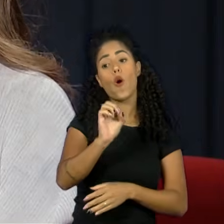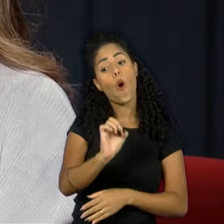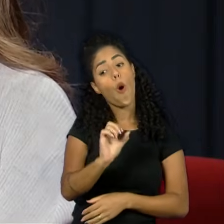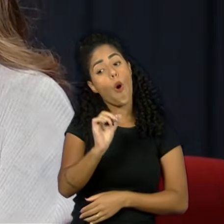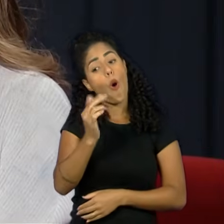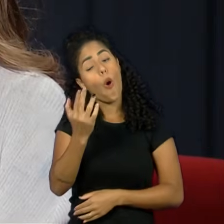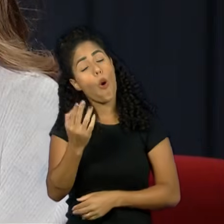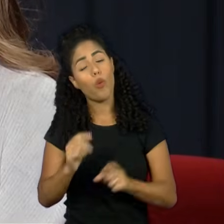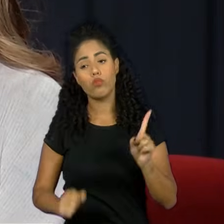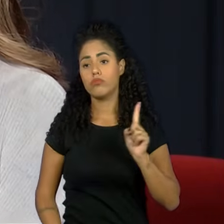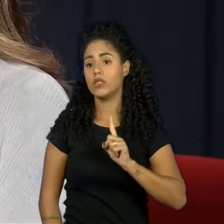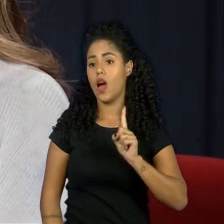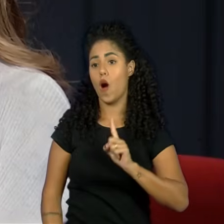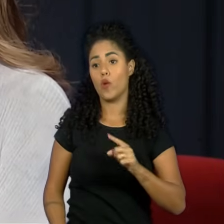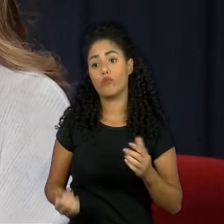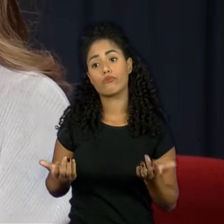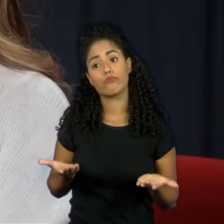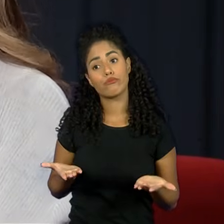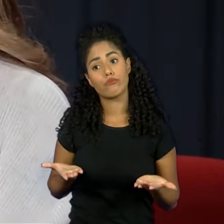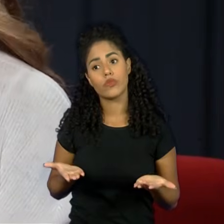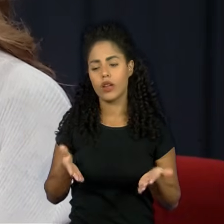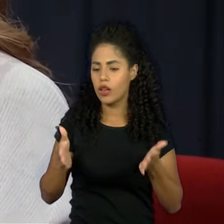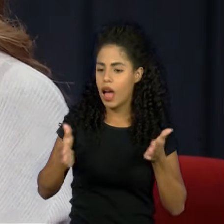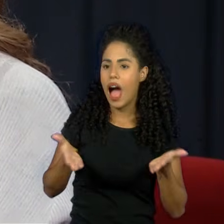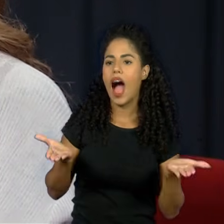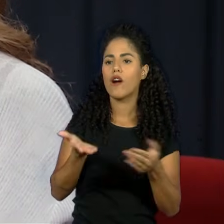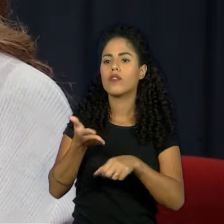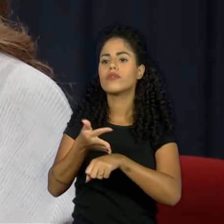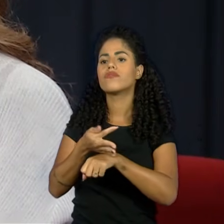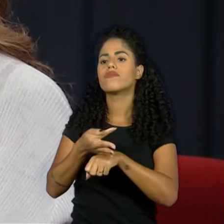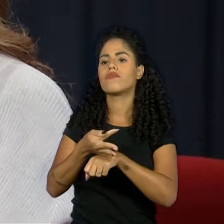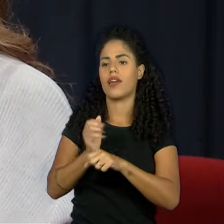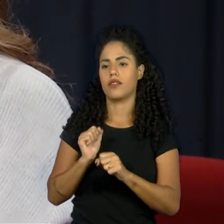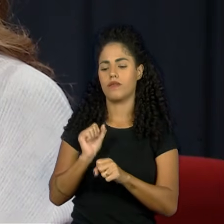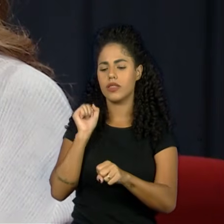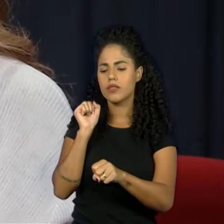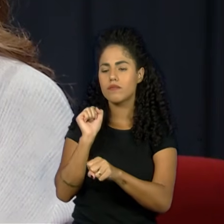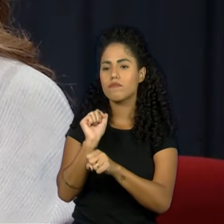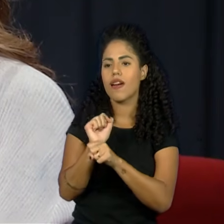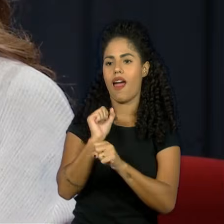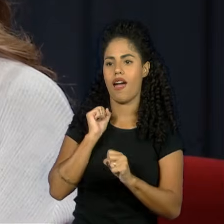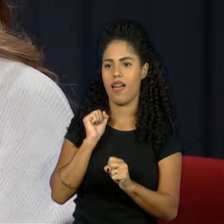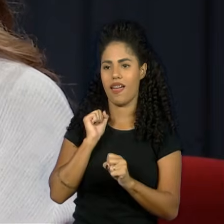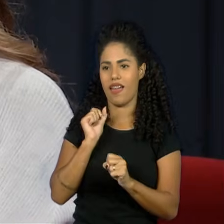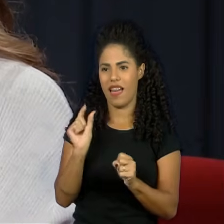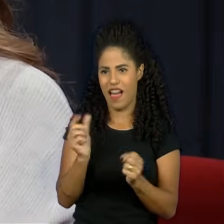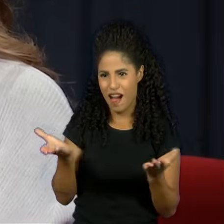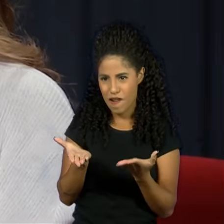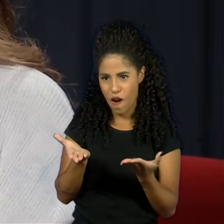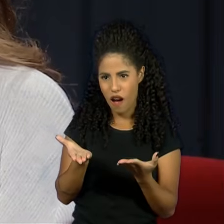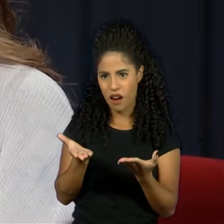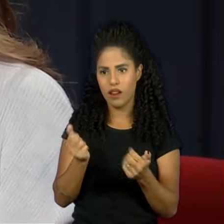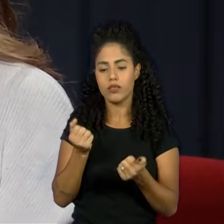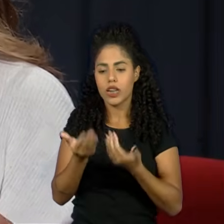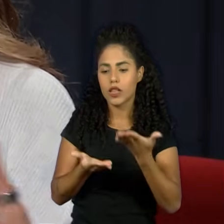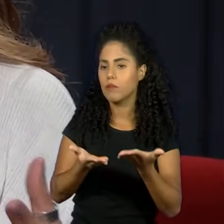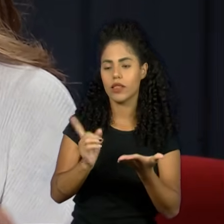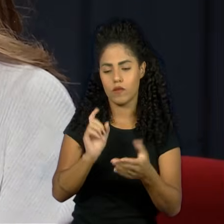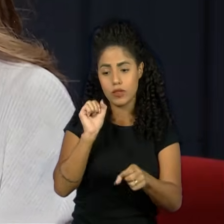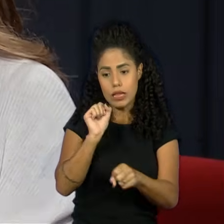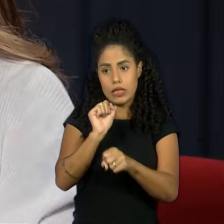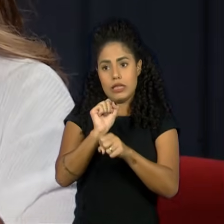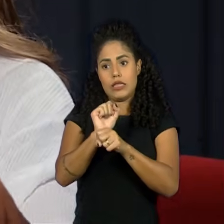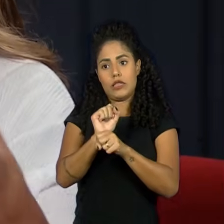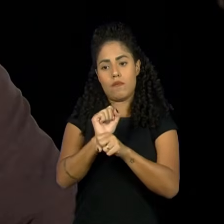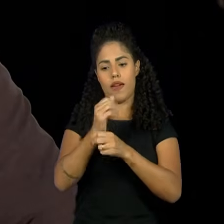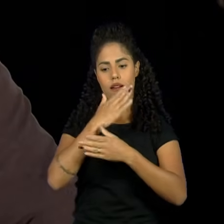posso te dizer, nesse momento, você vai ficar de férias do seu tratamento. Sim. Porque você precisa se recuperar das sequelas de